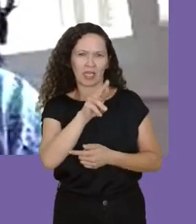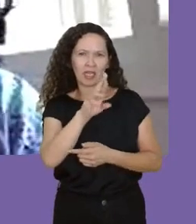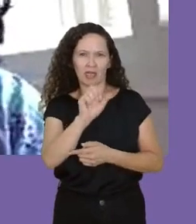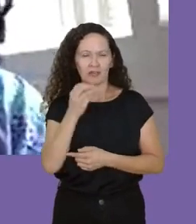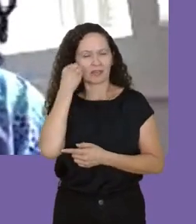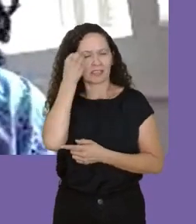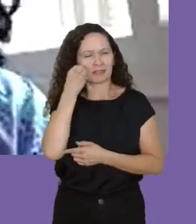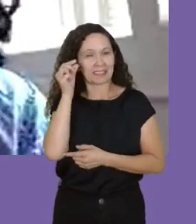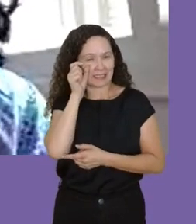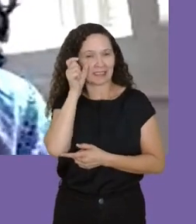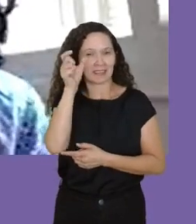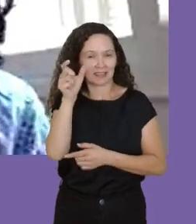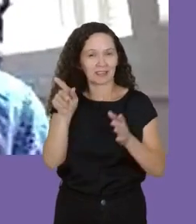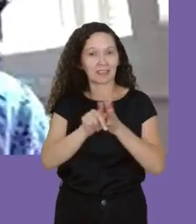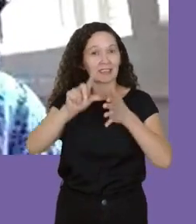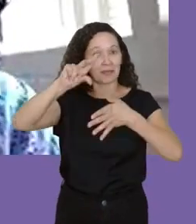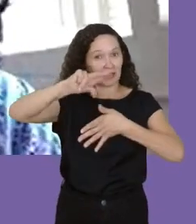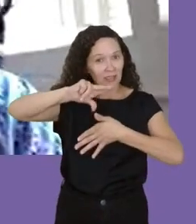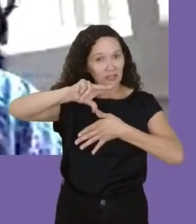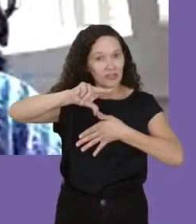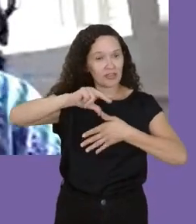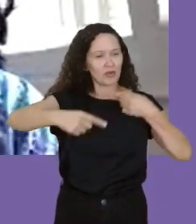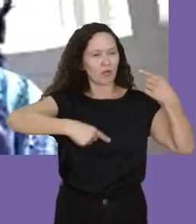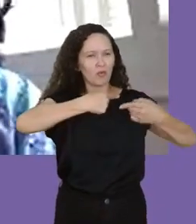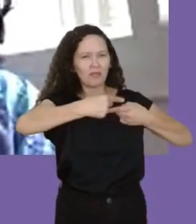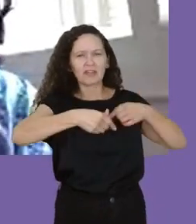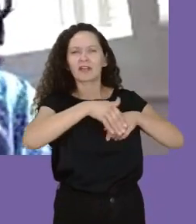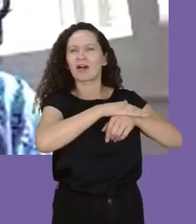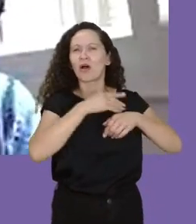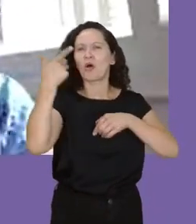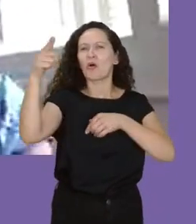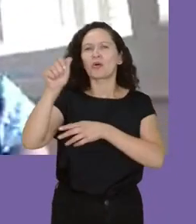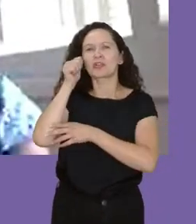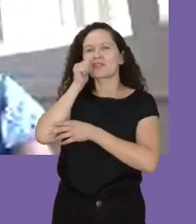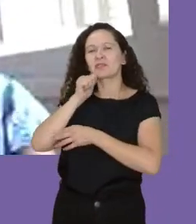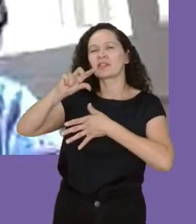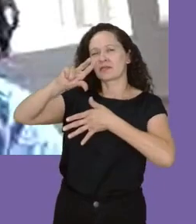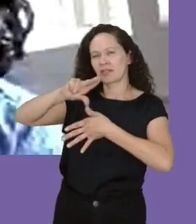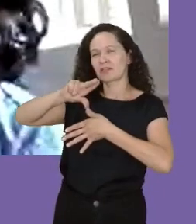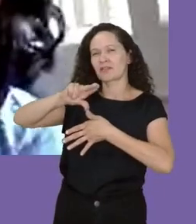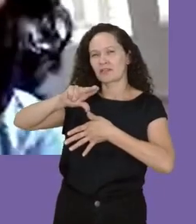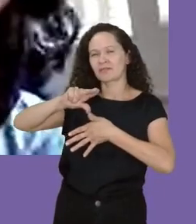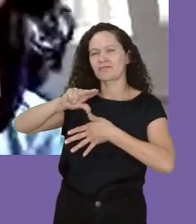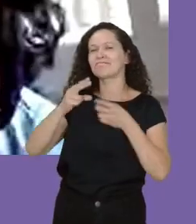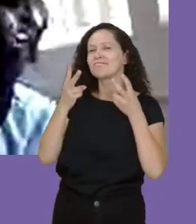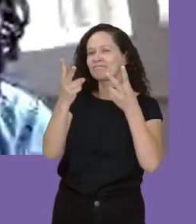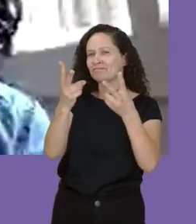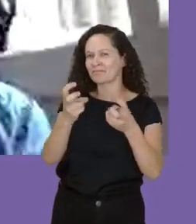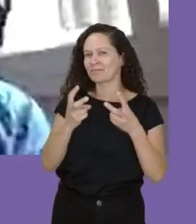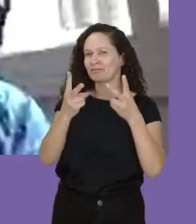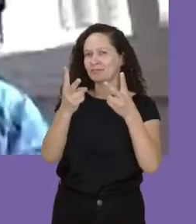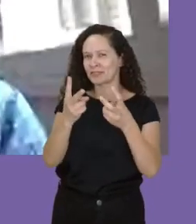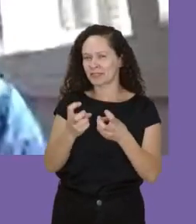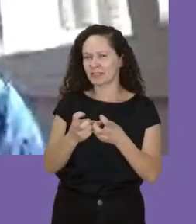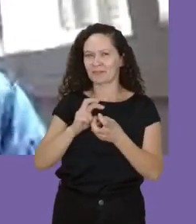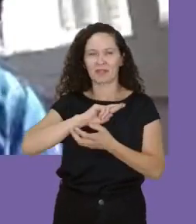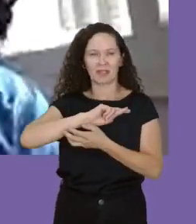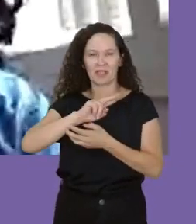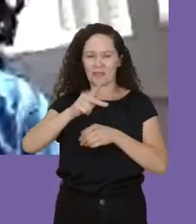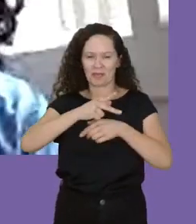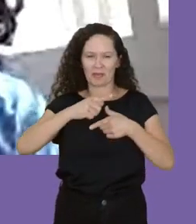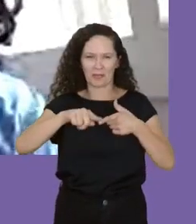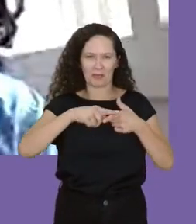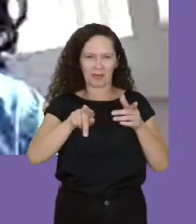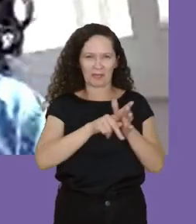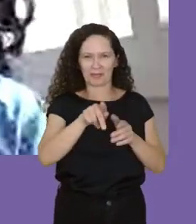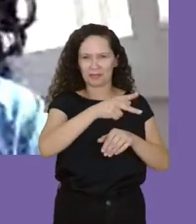experiência muito interessante de diálogo, né, com outras mulheres da América Latina, e a gente percebe que não é um problema só nosso,